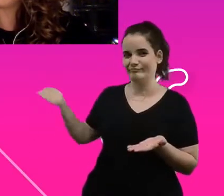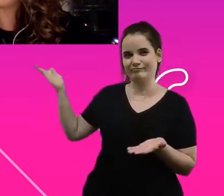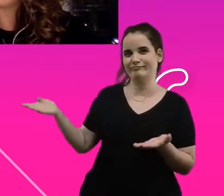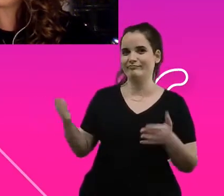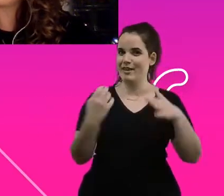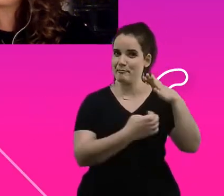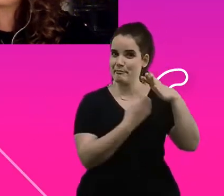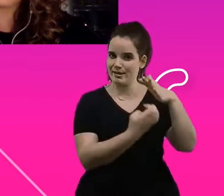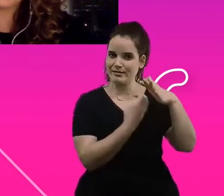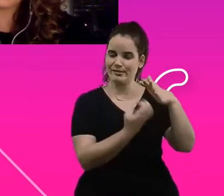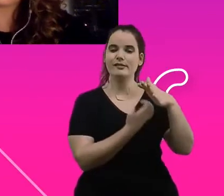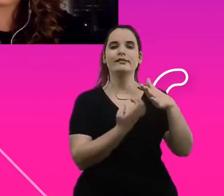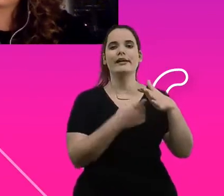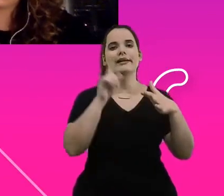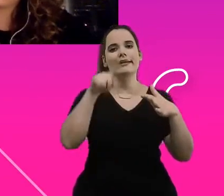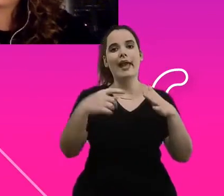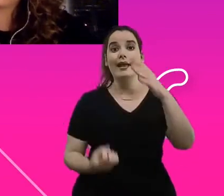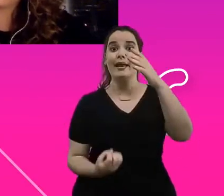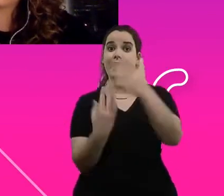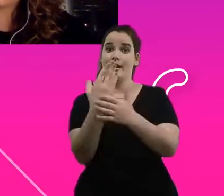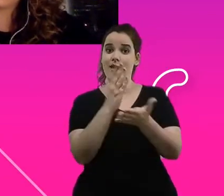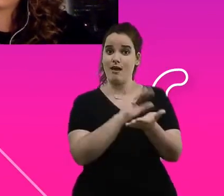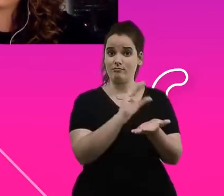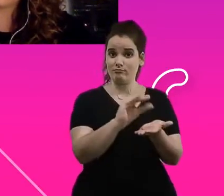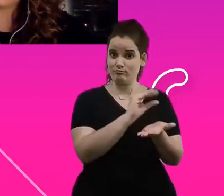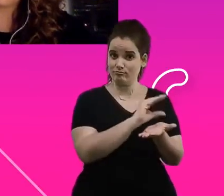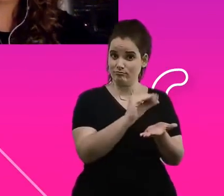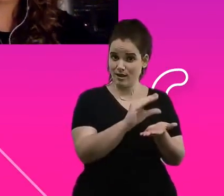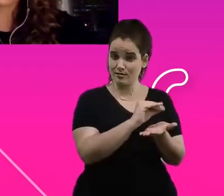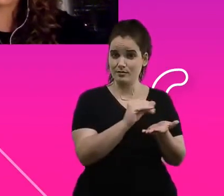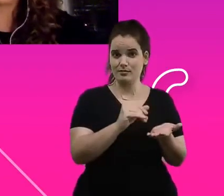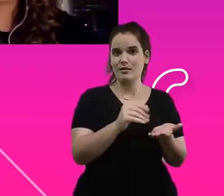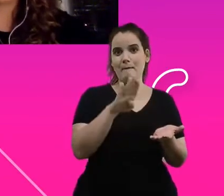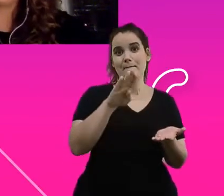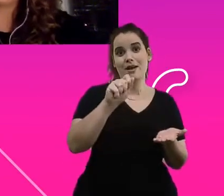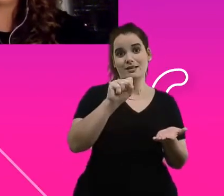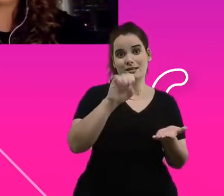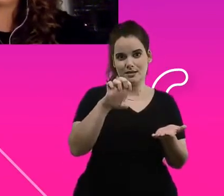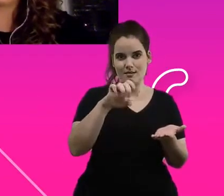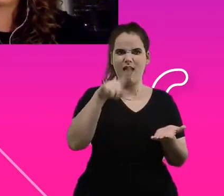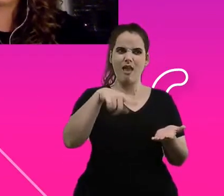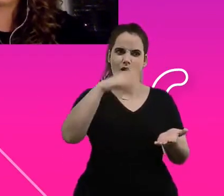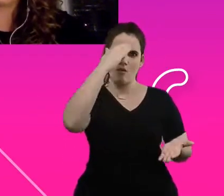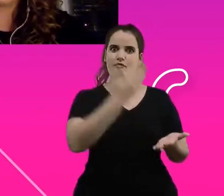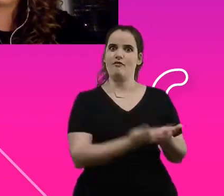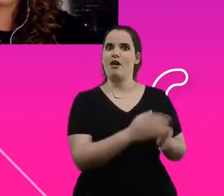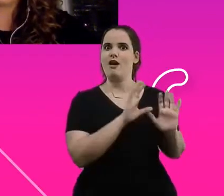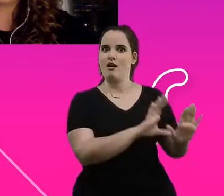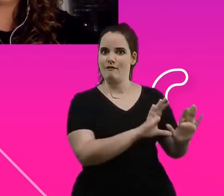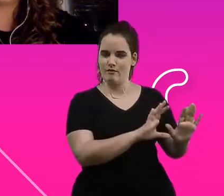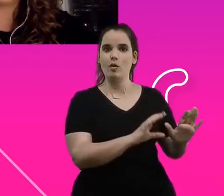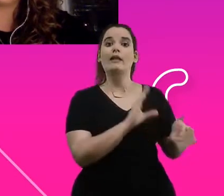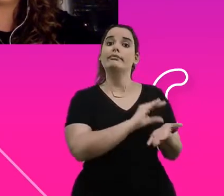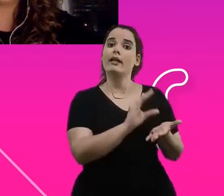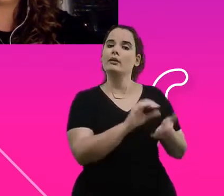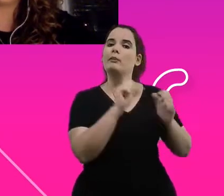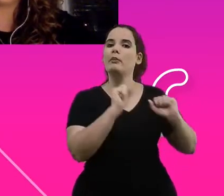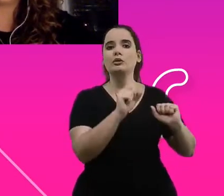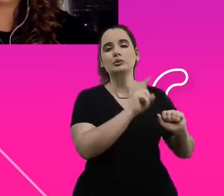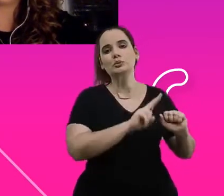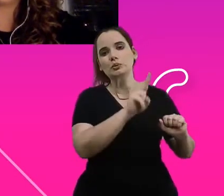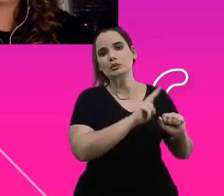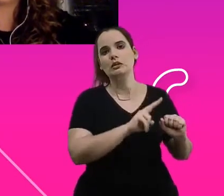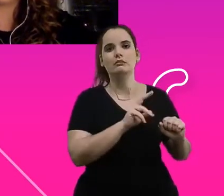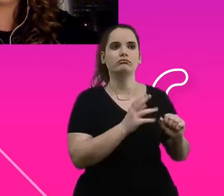são reliable, portanto que são 100% confiáveis, com dados que podem ser utilizados não somente